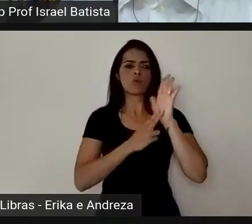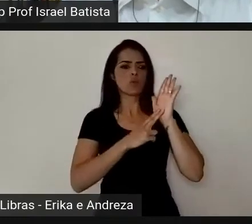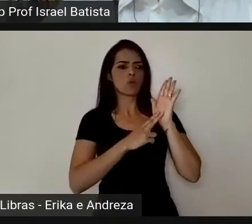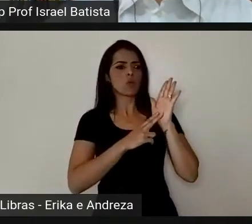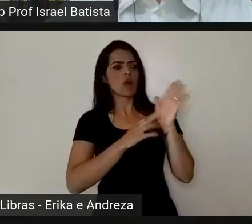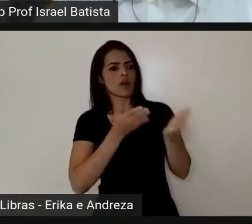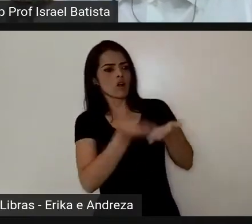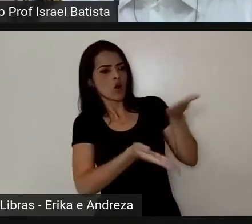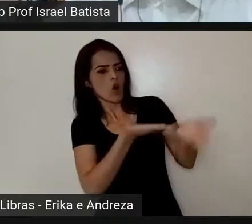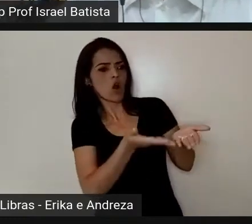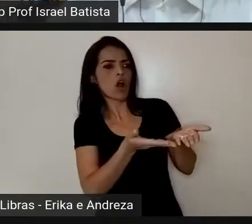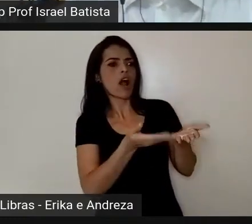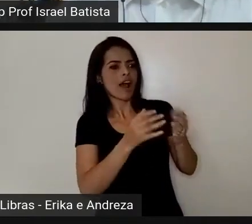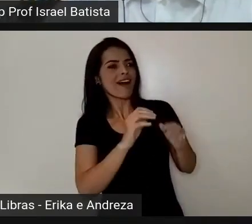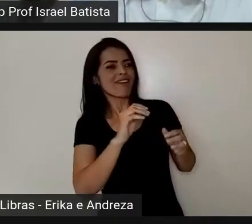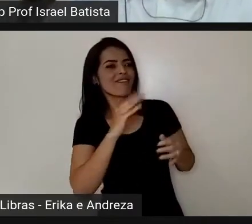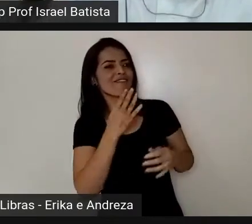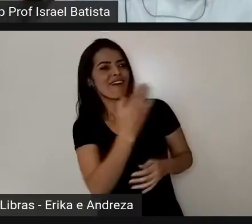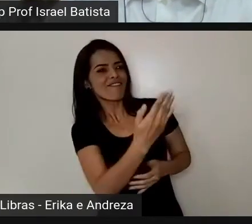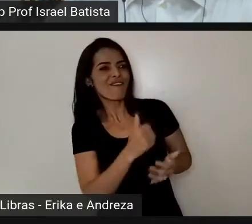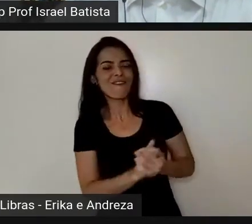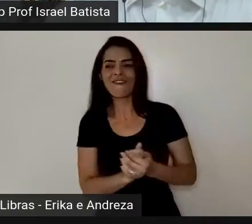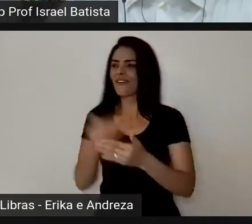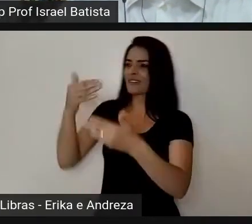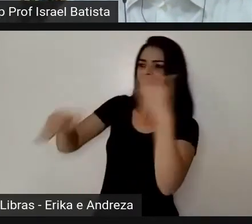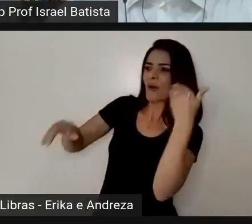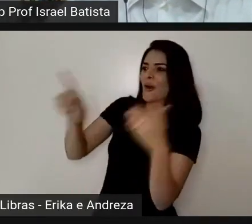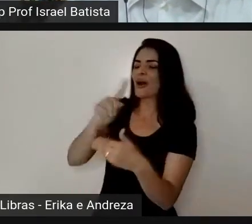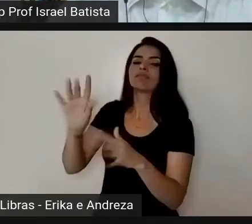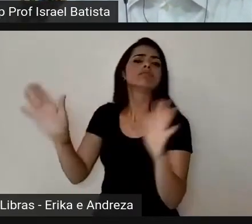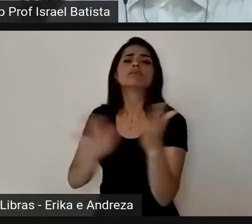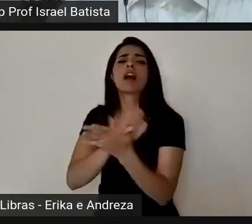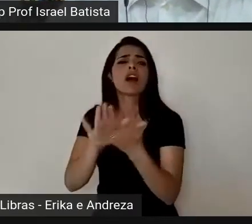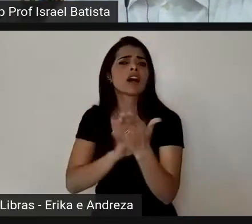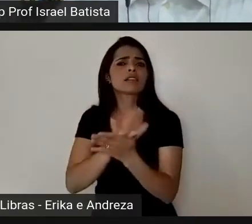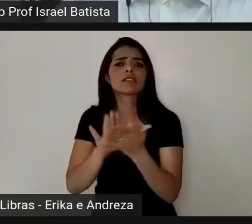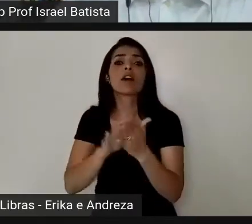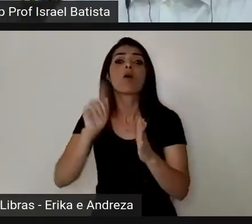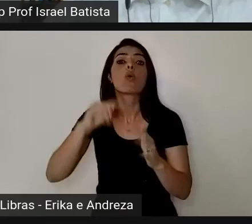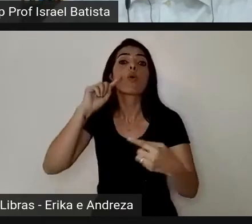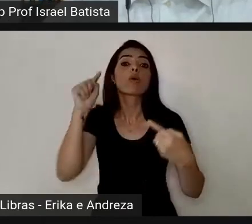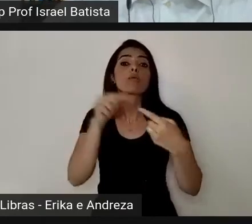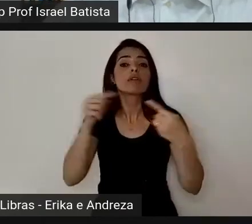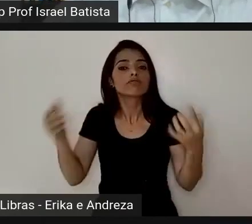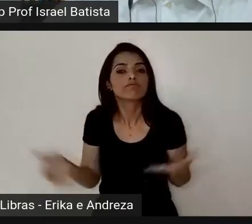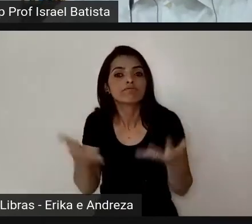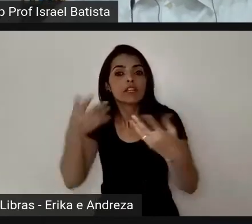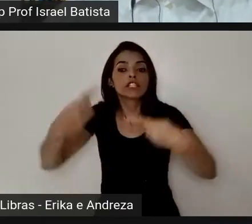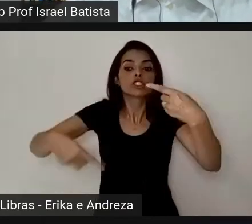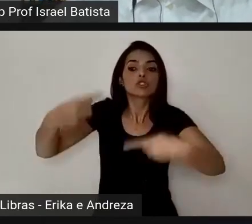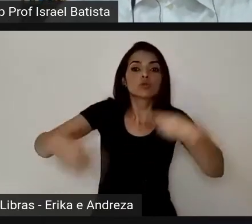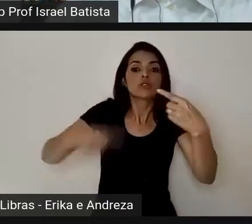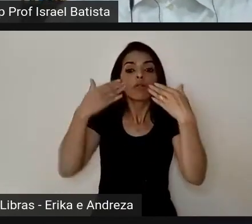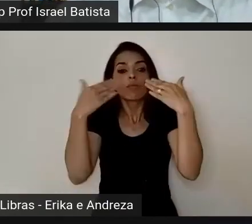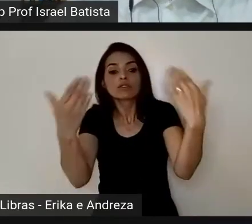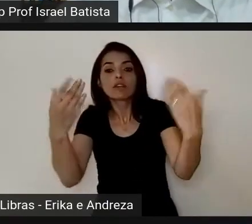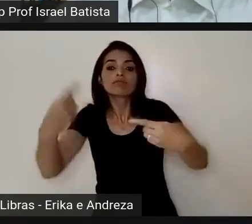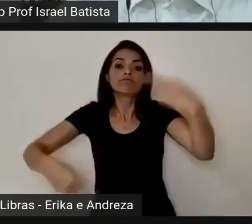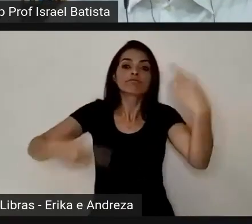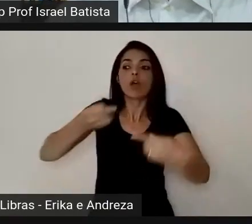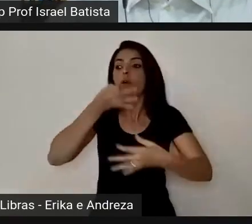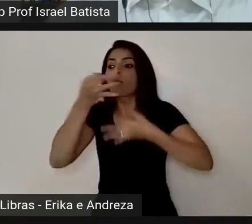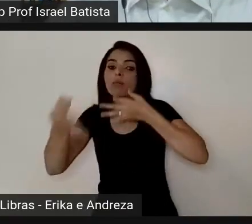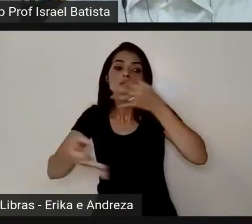nem contrária à reforma. O nosso objetivo com essa live qual é? É fomentar a discussão e a reflexão quanto à matéria e oportunizar aos